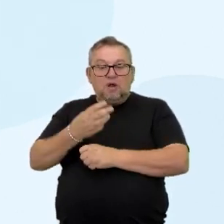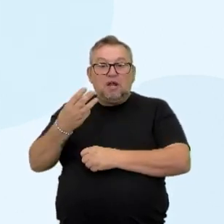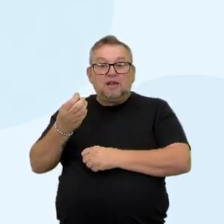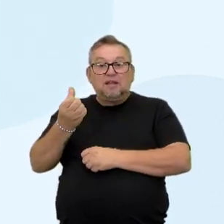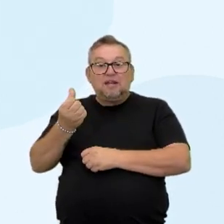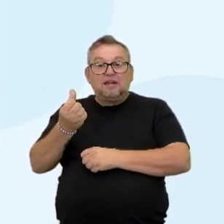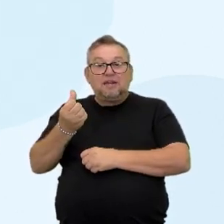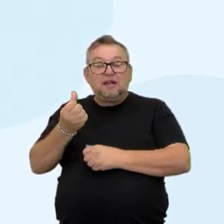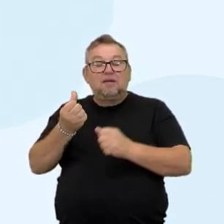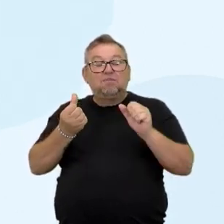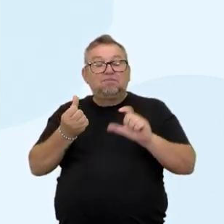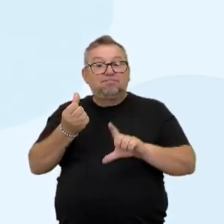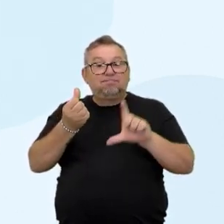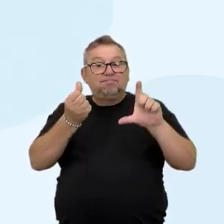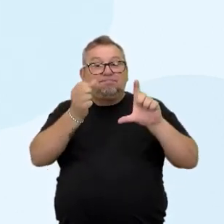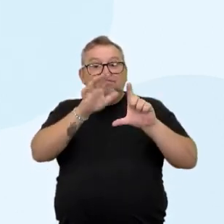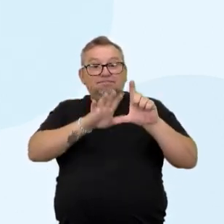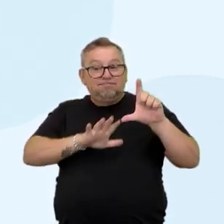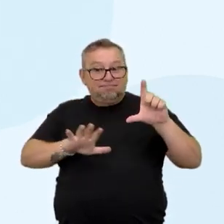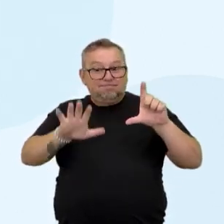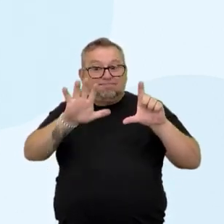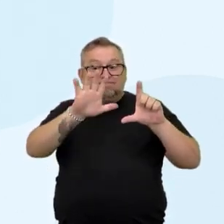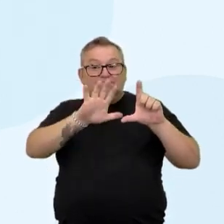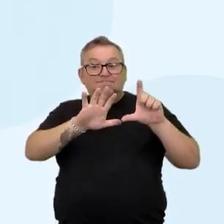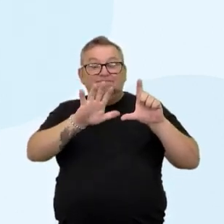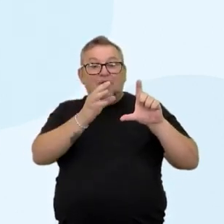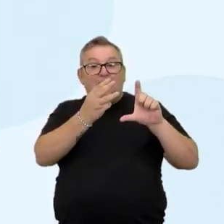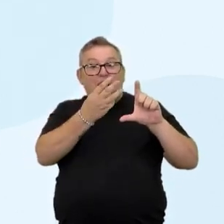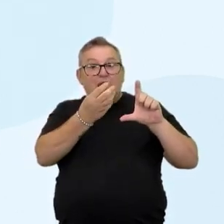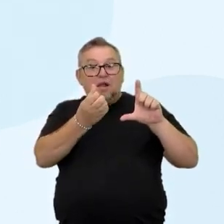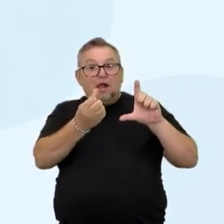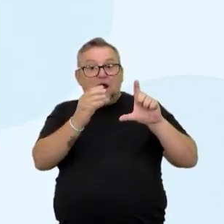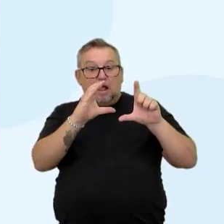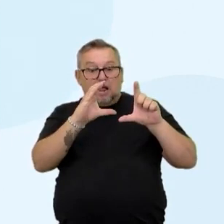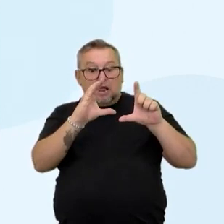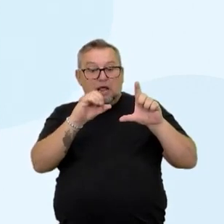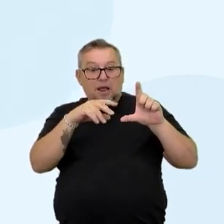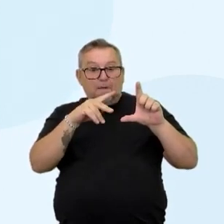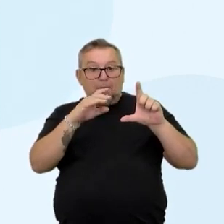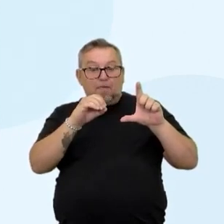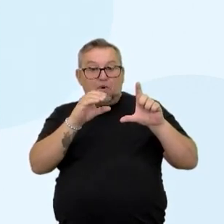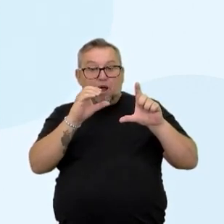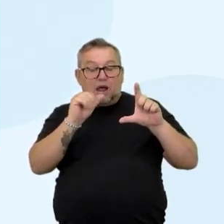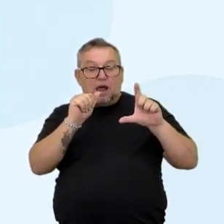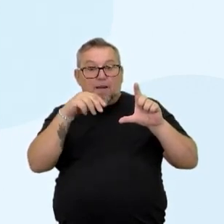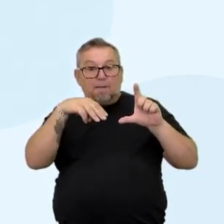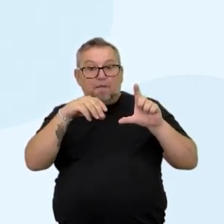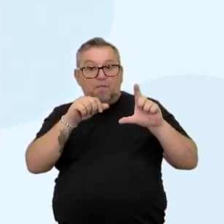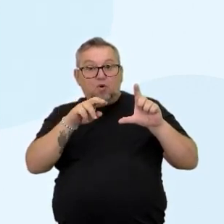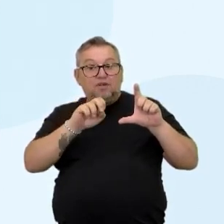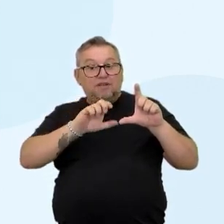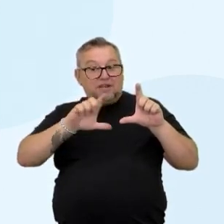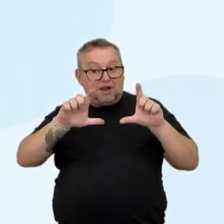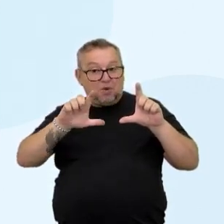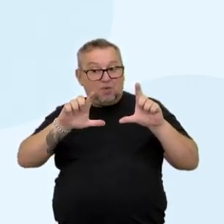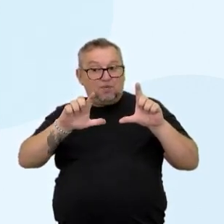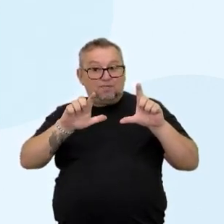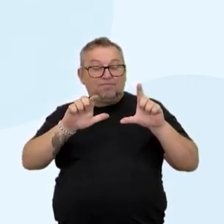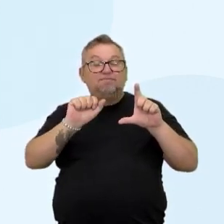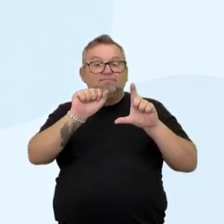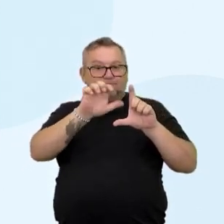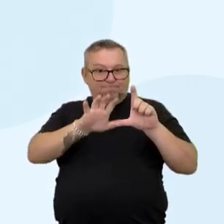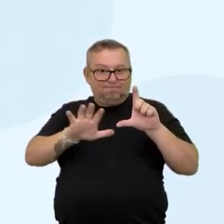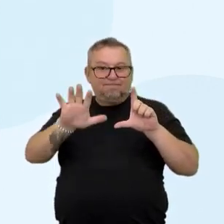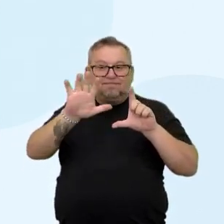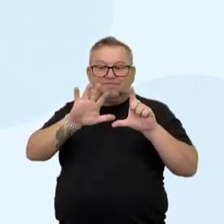campo amostral tem 36 elementos, sendo que são 18 pares e 18 ímpares. Que legal. É certinho. E você falou